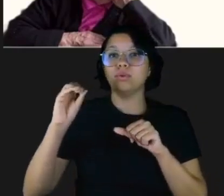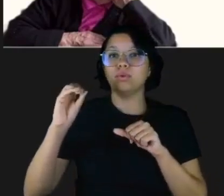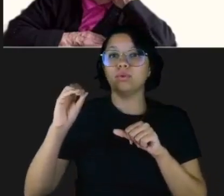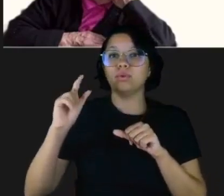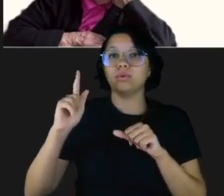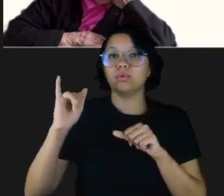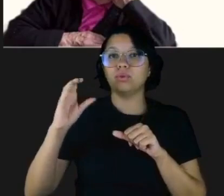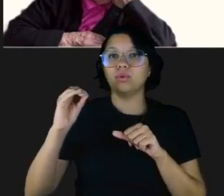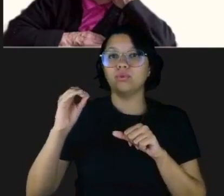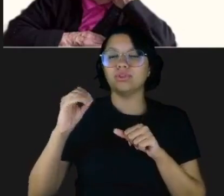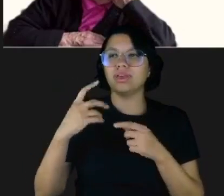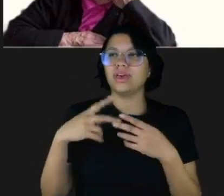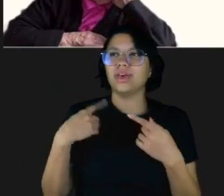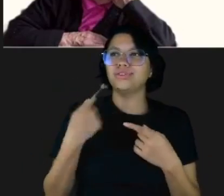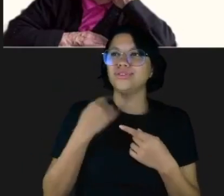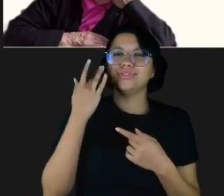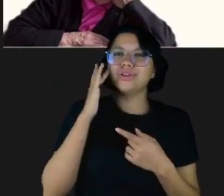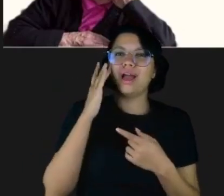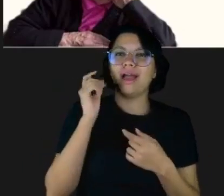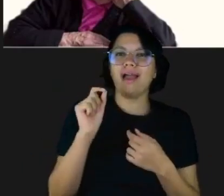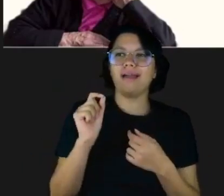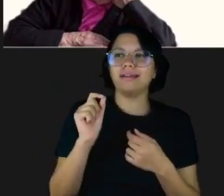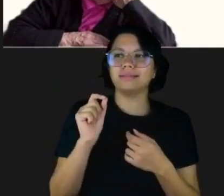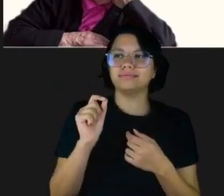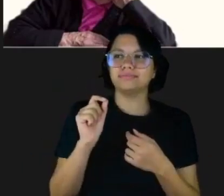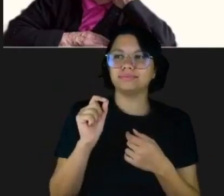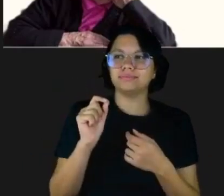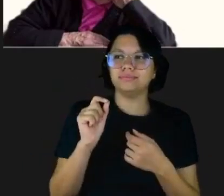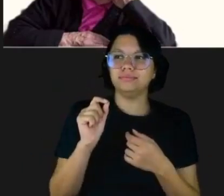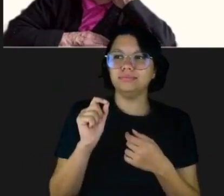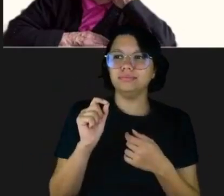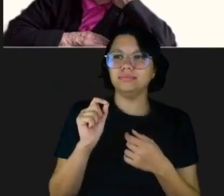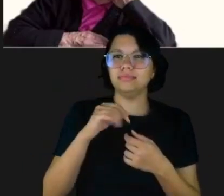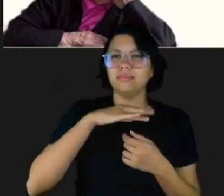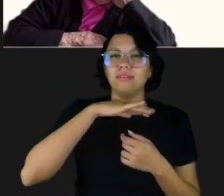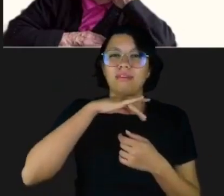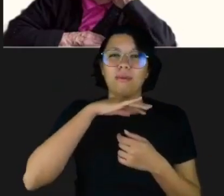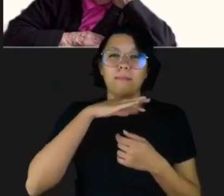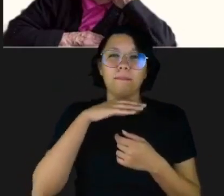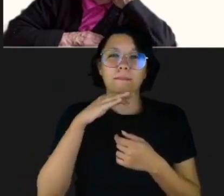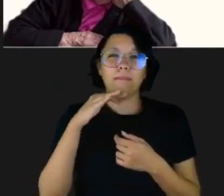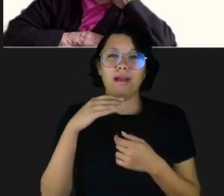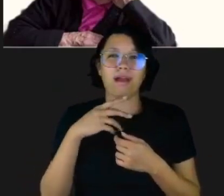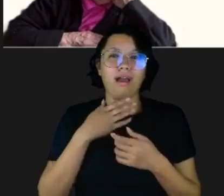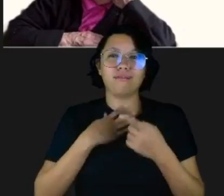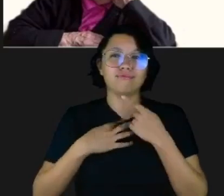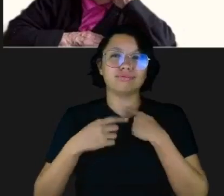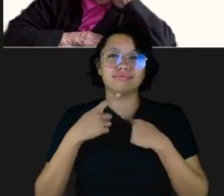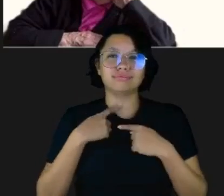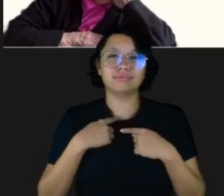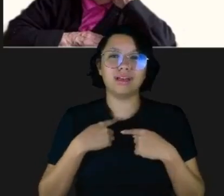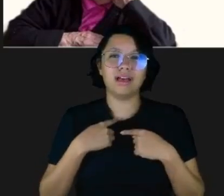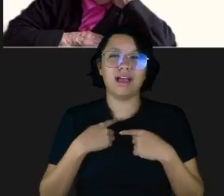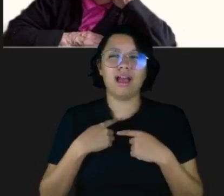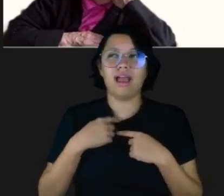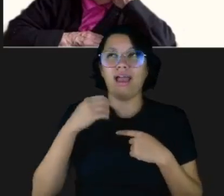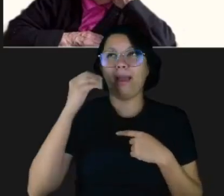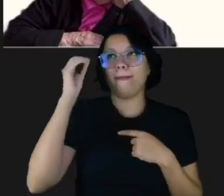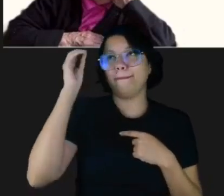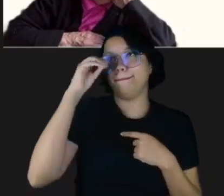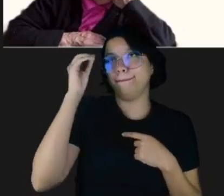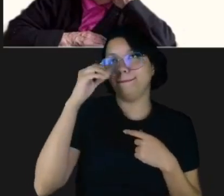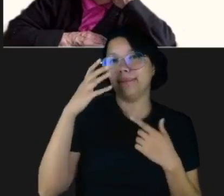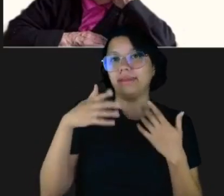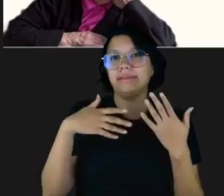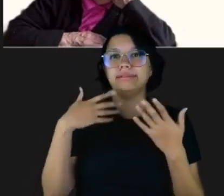tem a tendência de achar que é má vontade, tem uma tendência de achar que está com preguiça, tem uma tendência